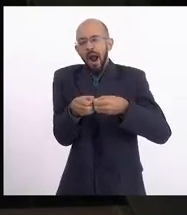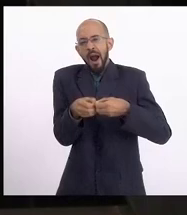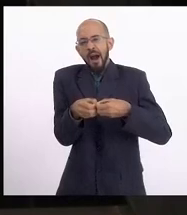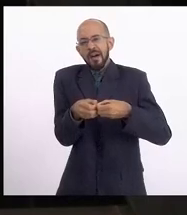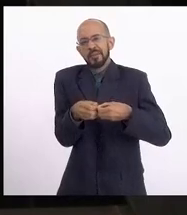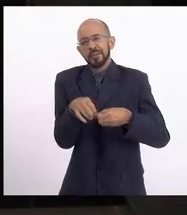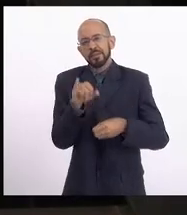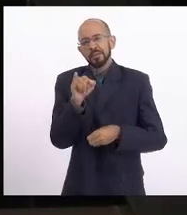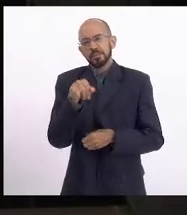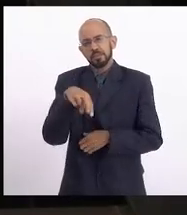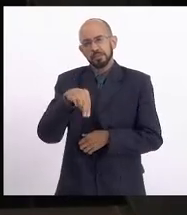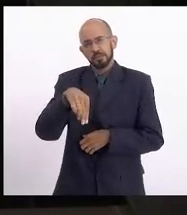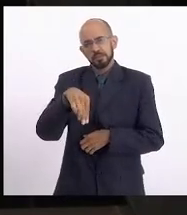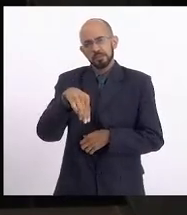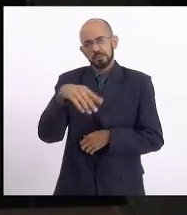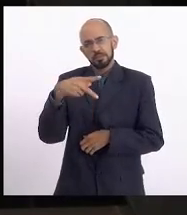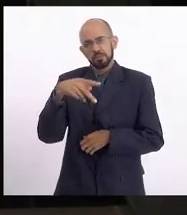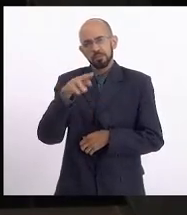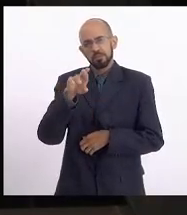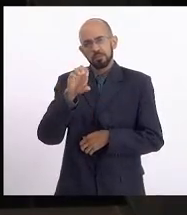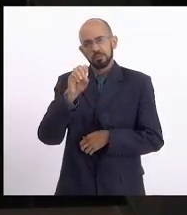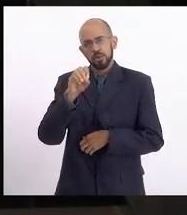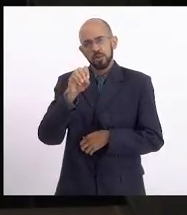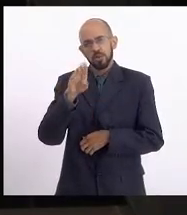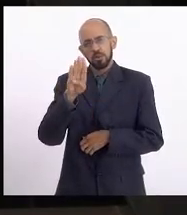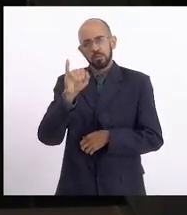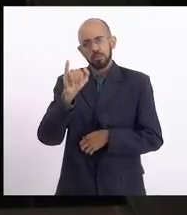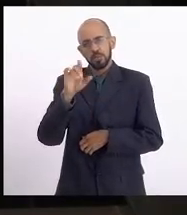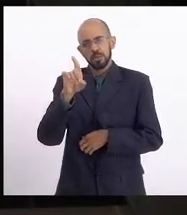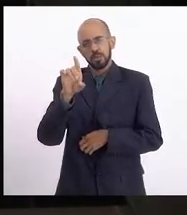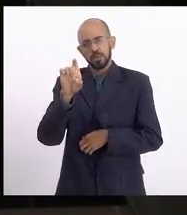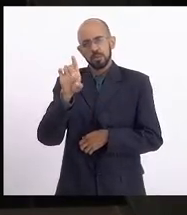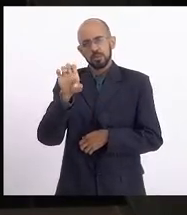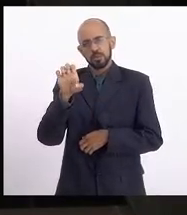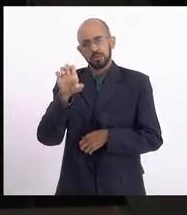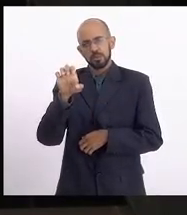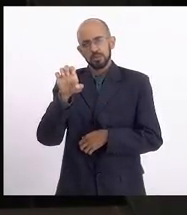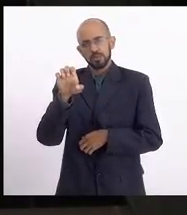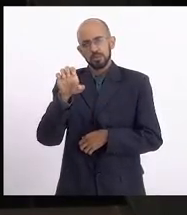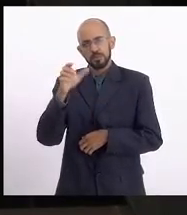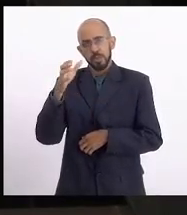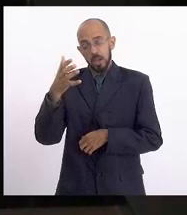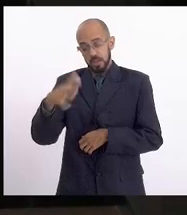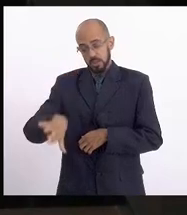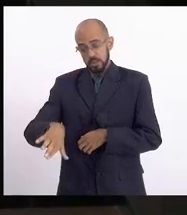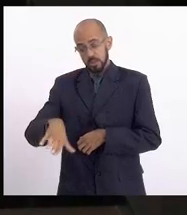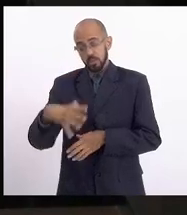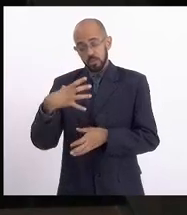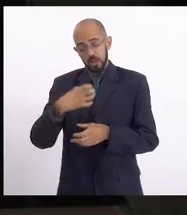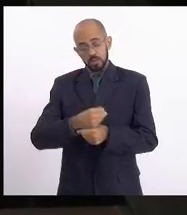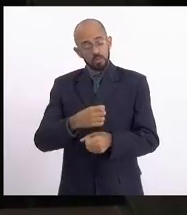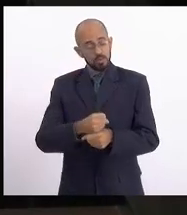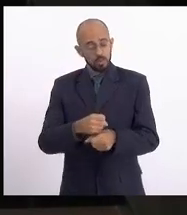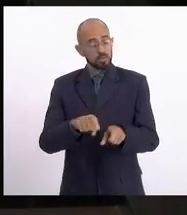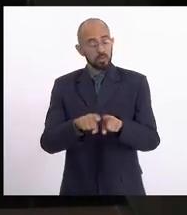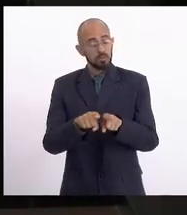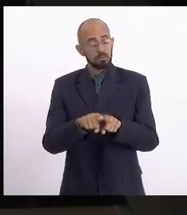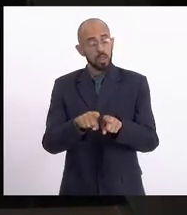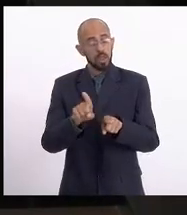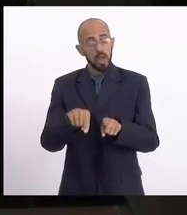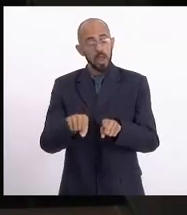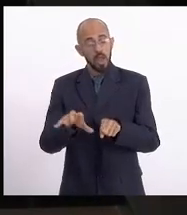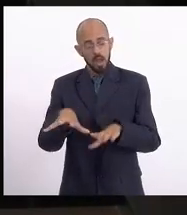improbidade. E a rejeição de más contas é improbidade. Então, por via de